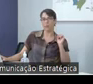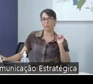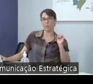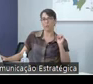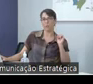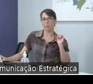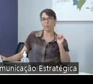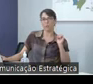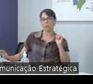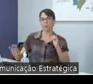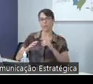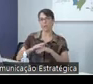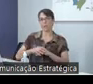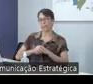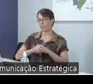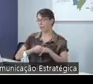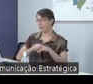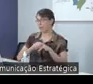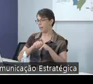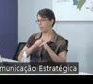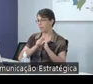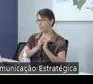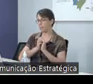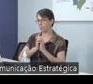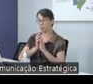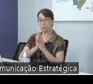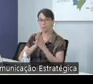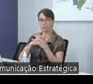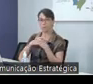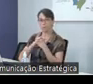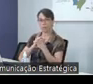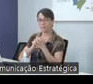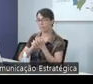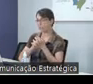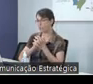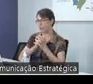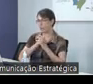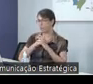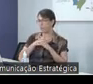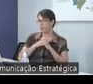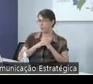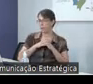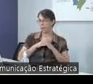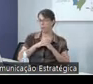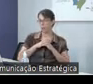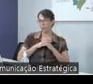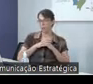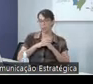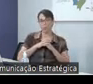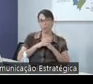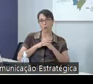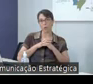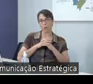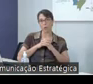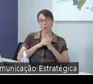encontrei eu espero que esteja dando para vocês enxergarem aqui é esses dados são de Março como eu falei mais 7 de Março o